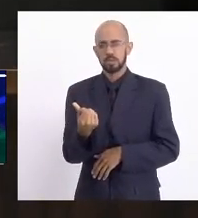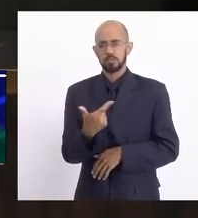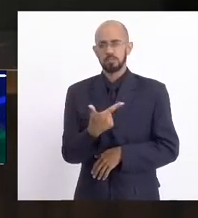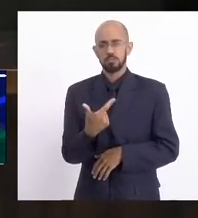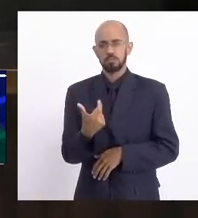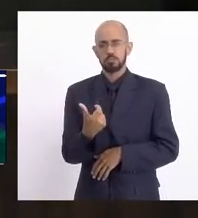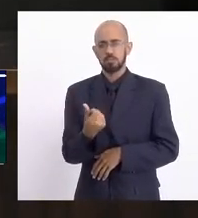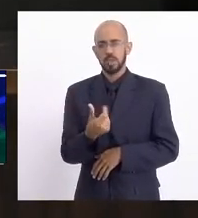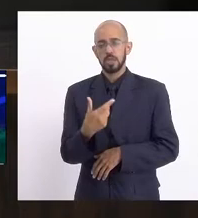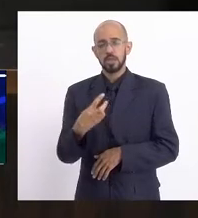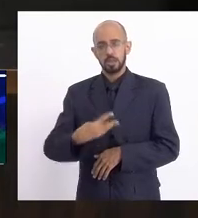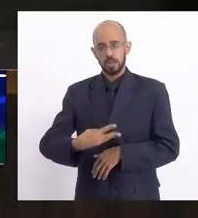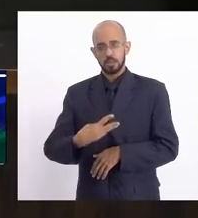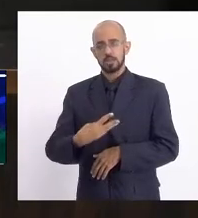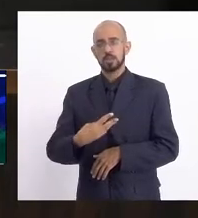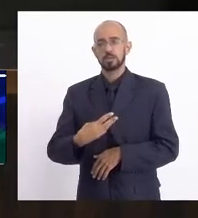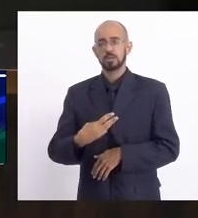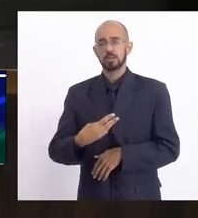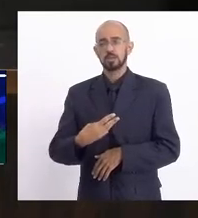legislativo 63.